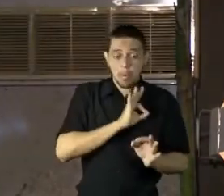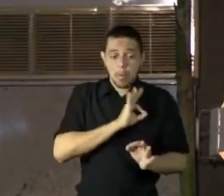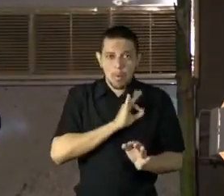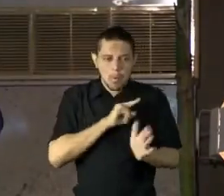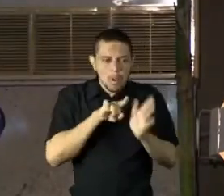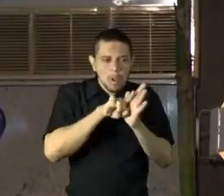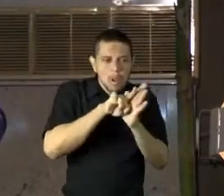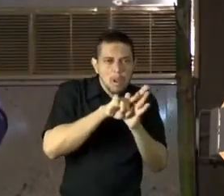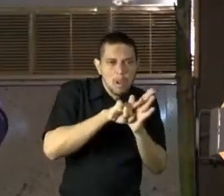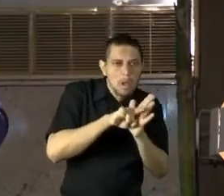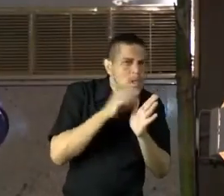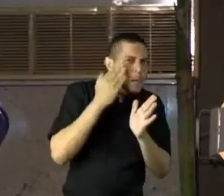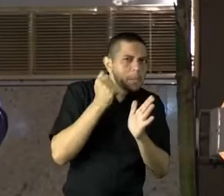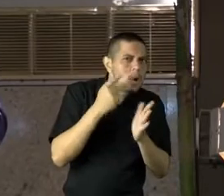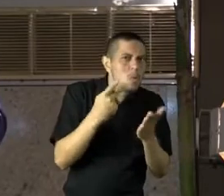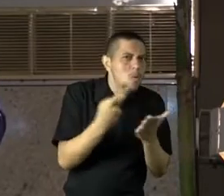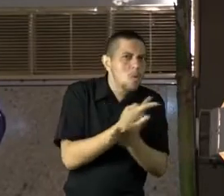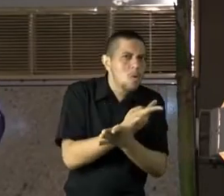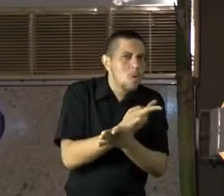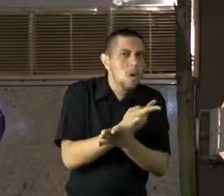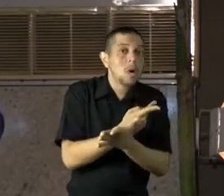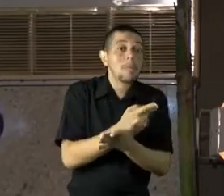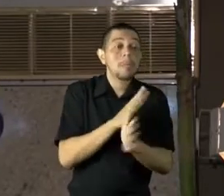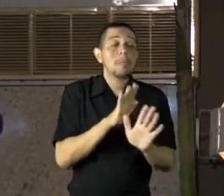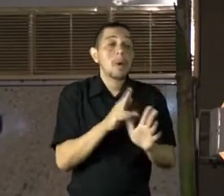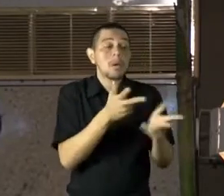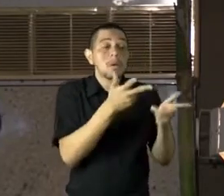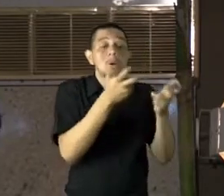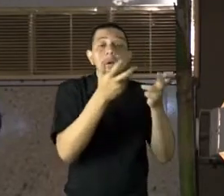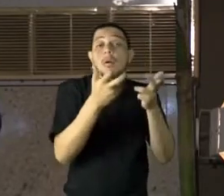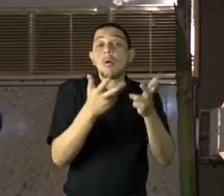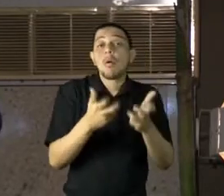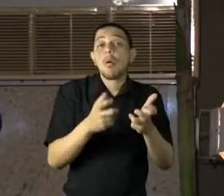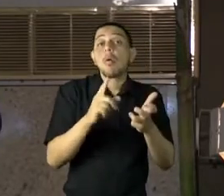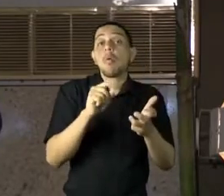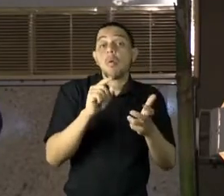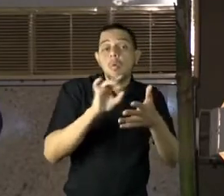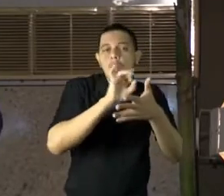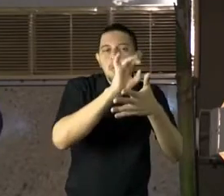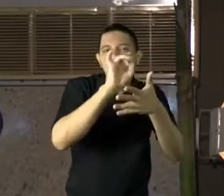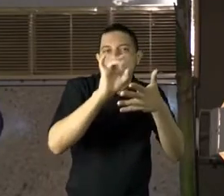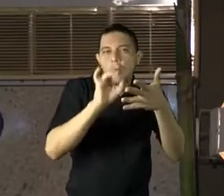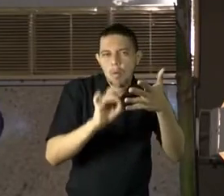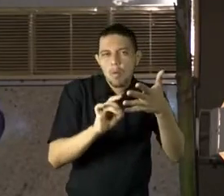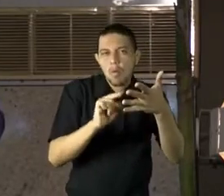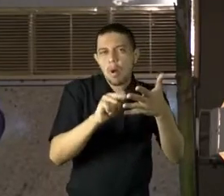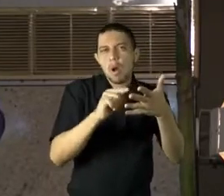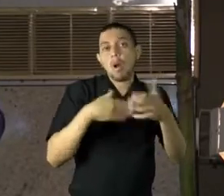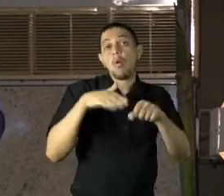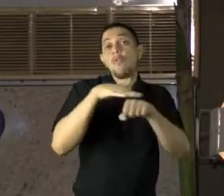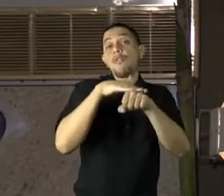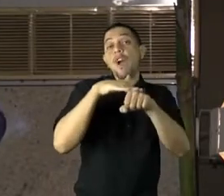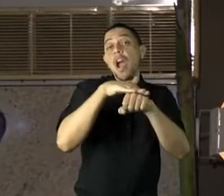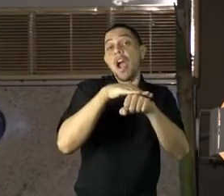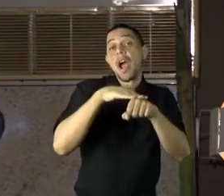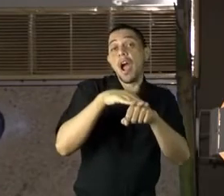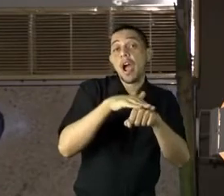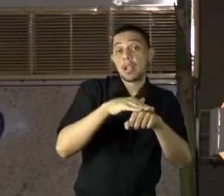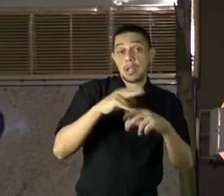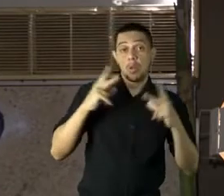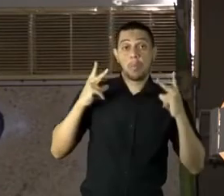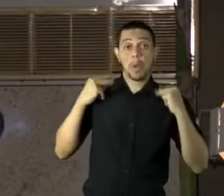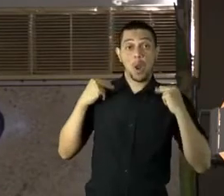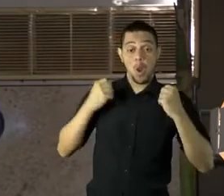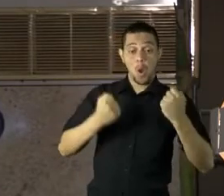acontecido e entre os vários aspectos que eles observarem eles resgataram os diálogos do piloto com o